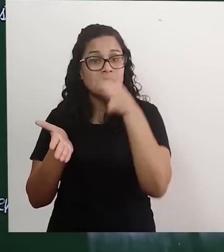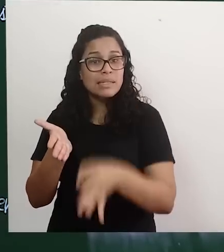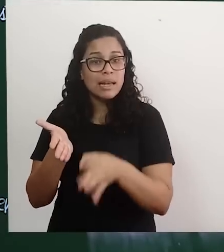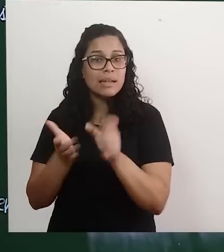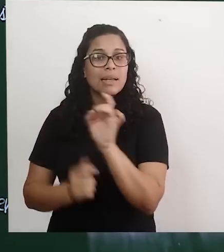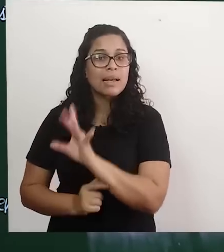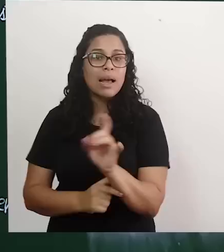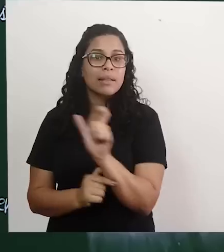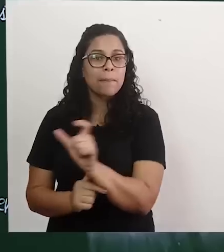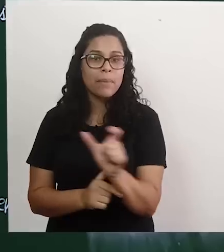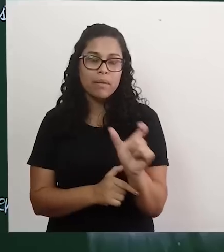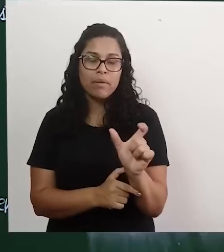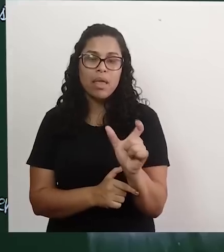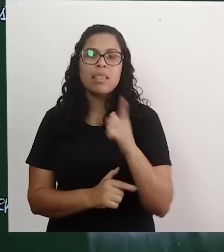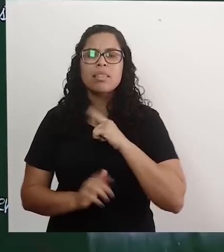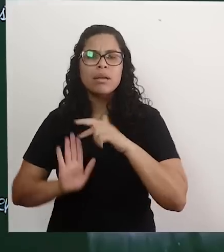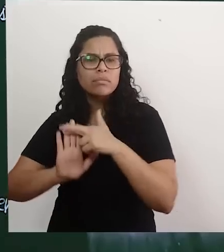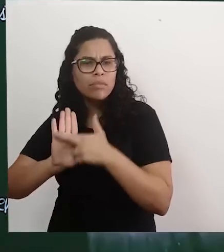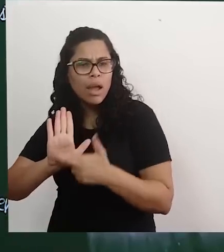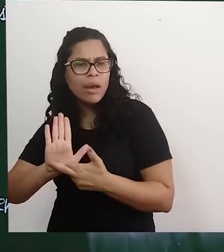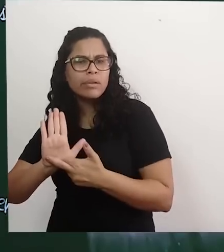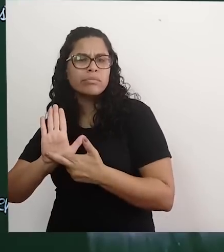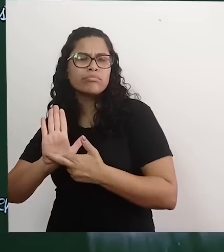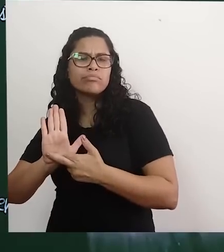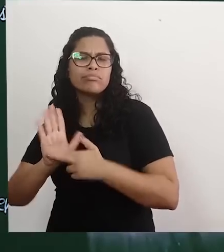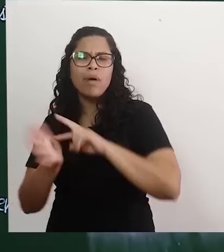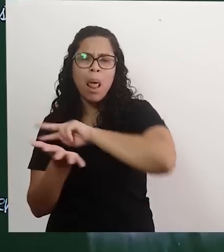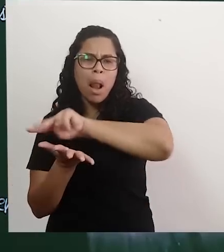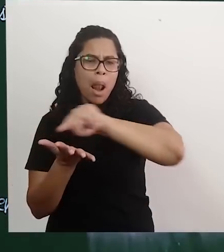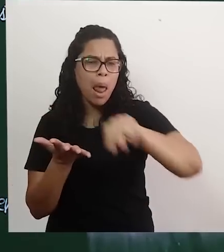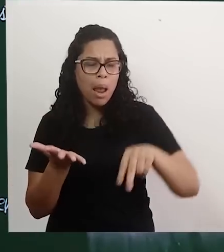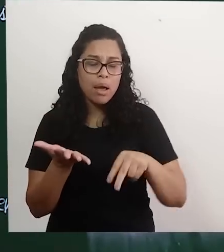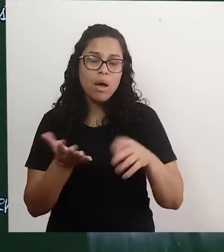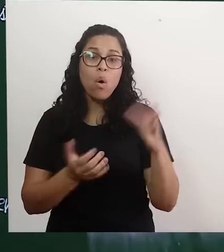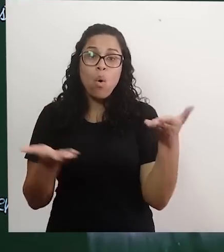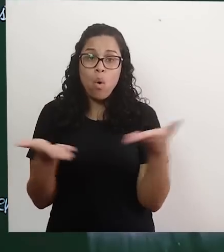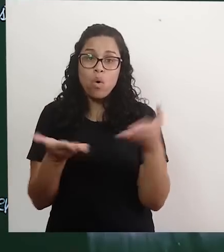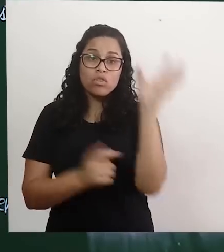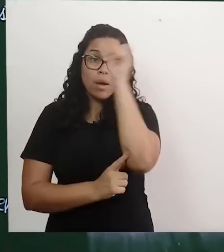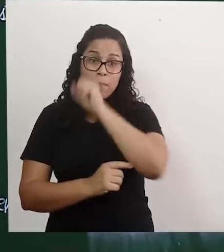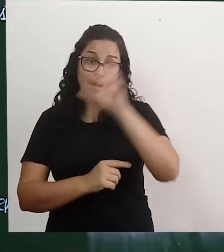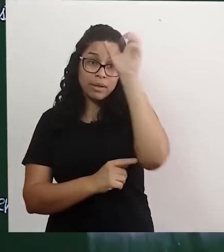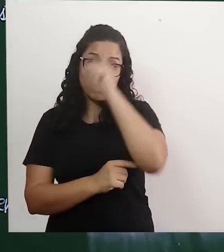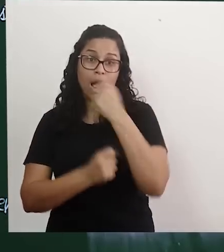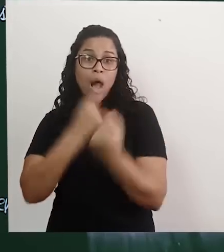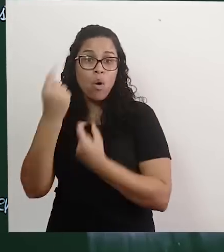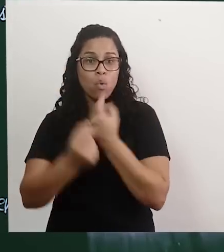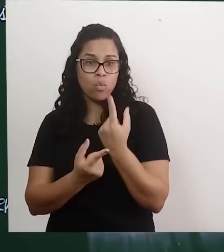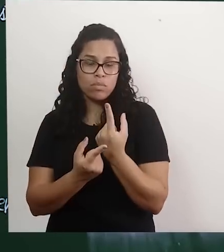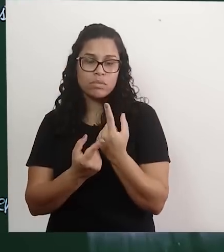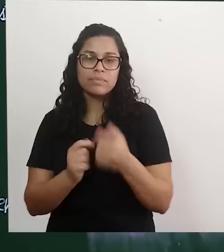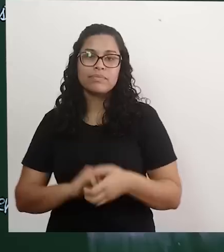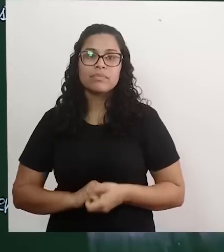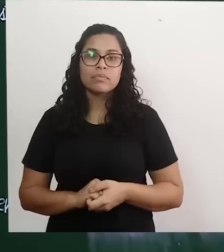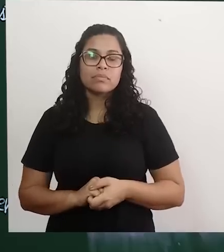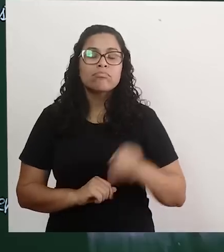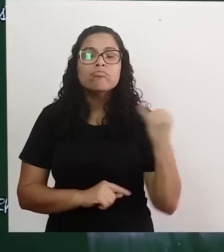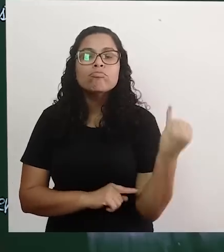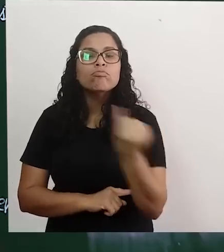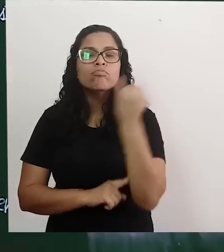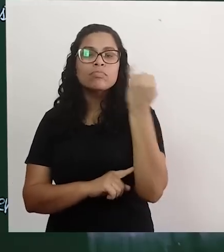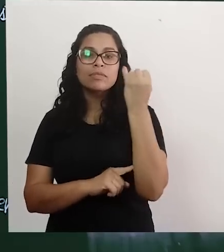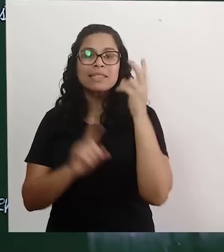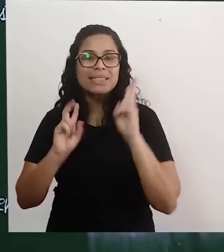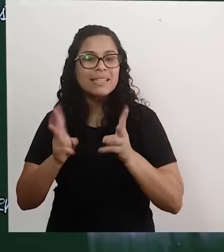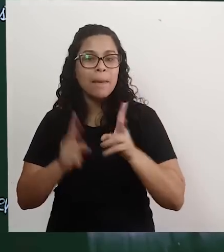palavras. Existem muitas regras de ortografia, a gente vai aprender algumas delas na aula de hoje. É fundamental você sempre